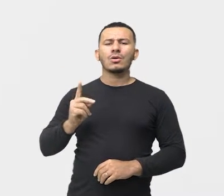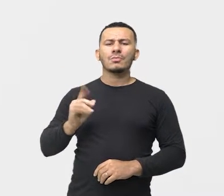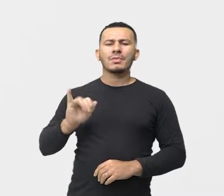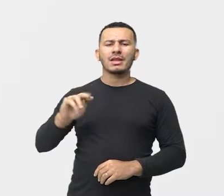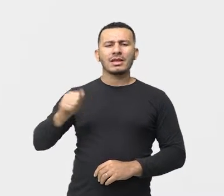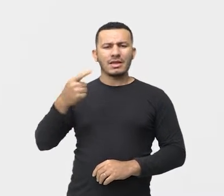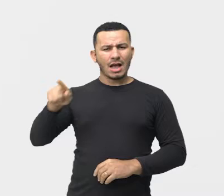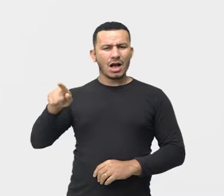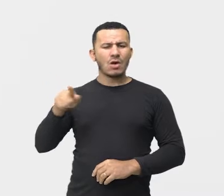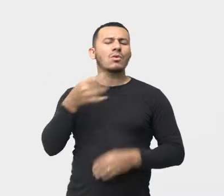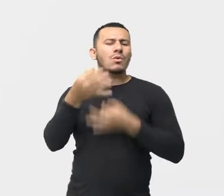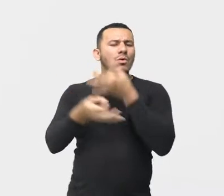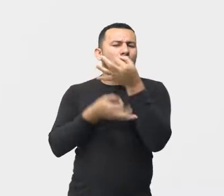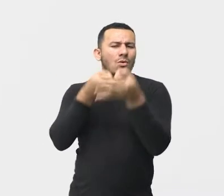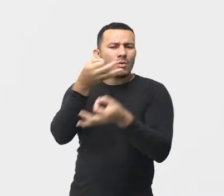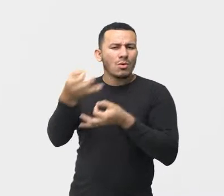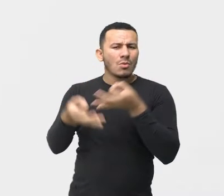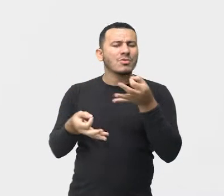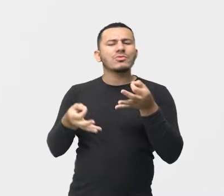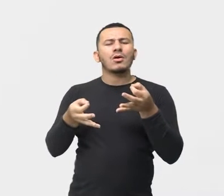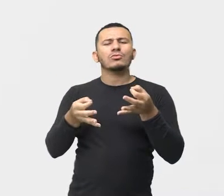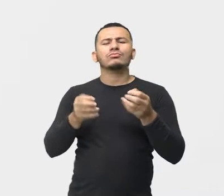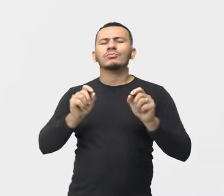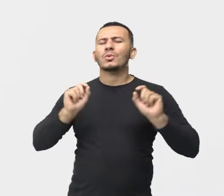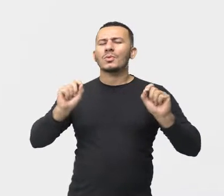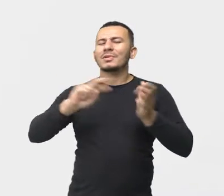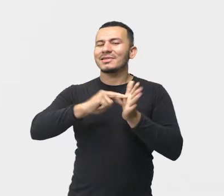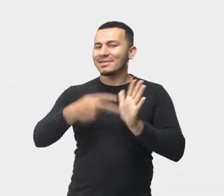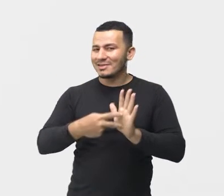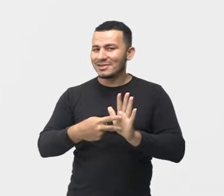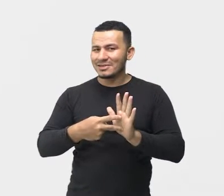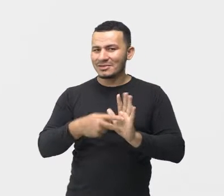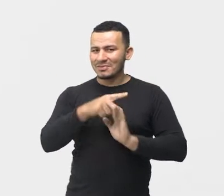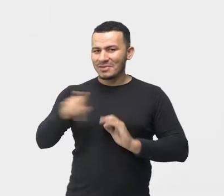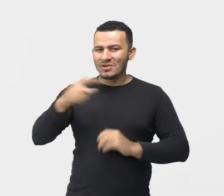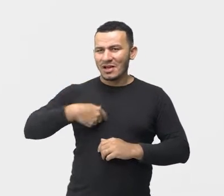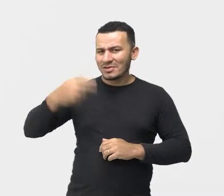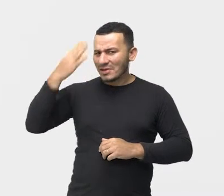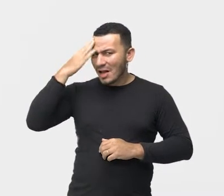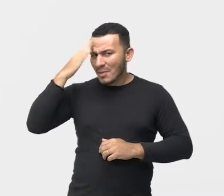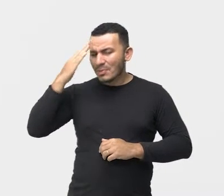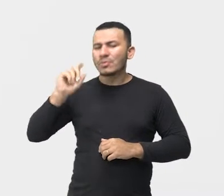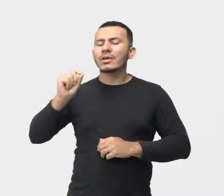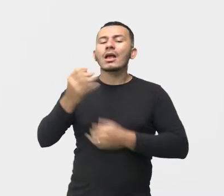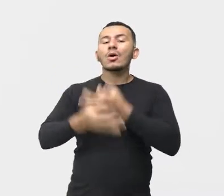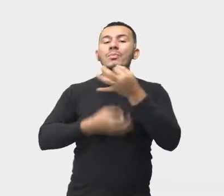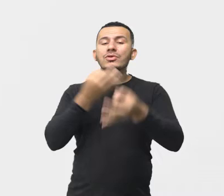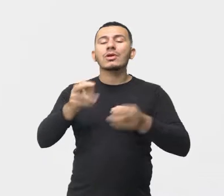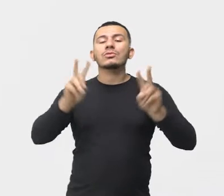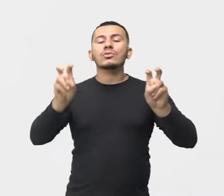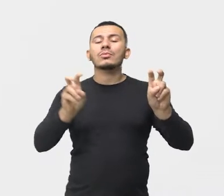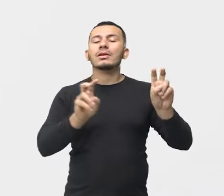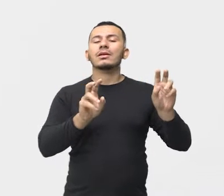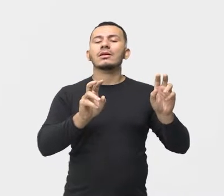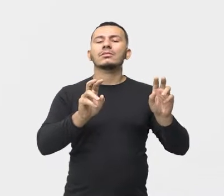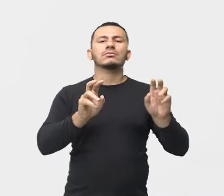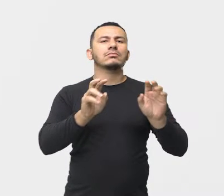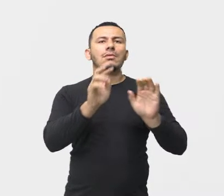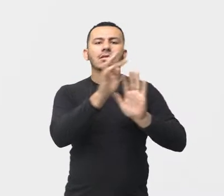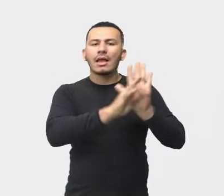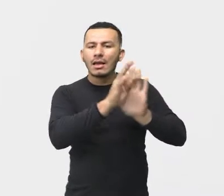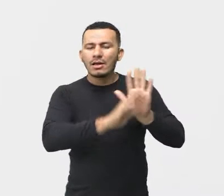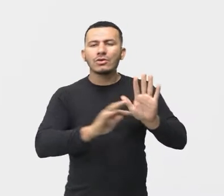emitir opiniões? Já pararam para pensar sobre isso? Sobre ter uma opinião a respeito dos